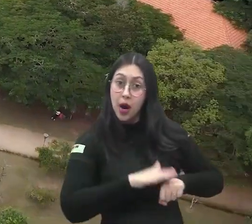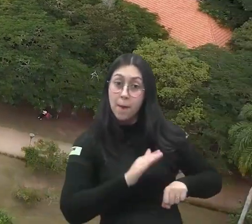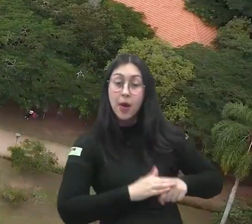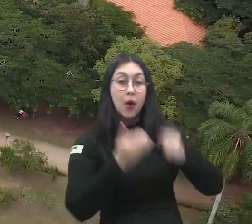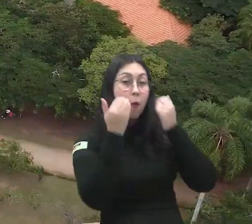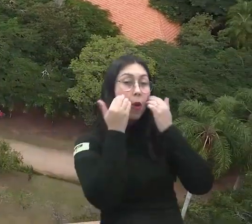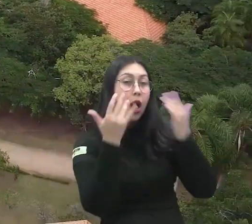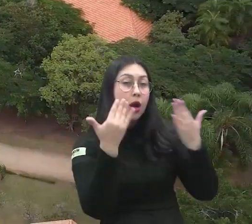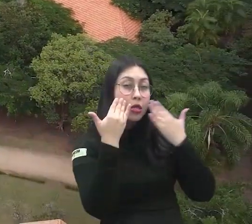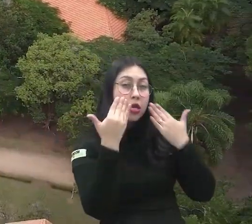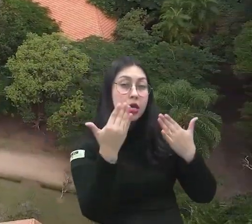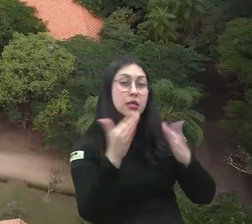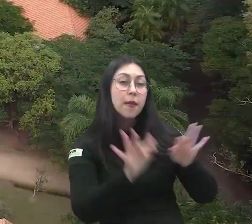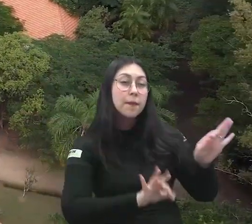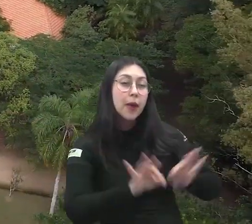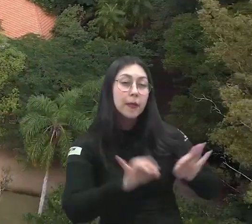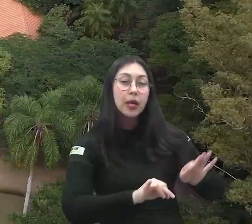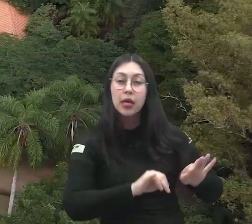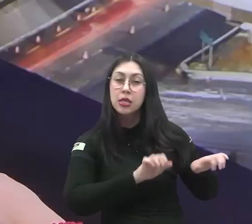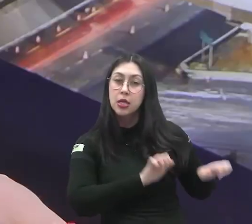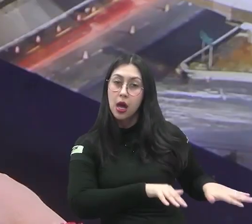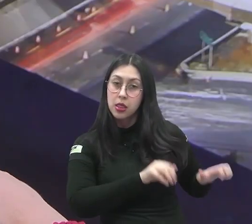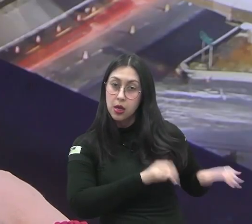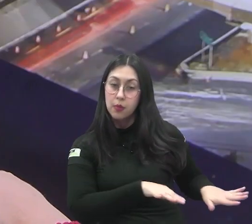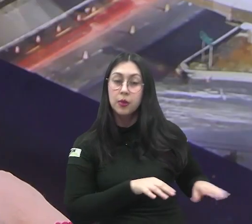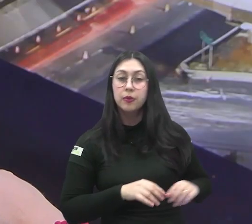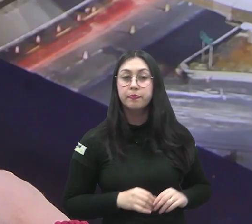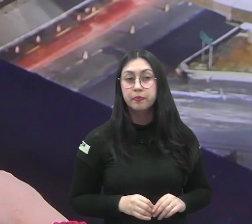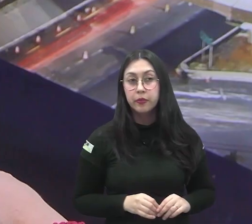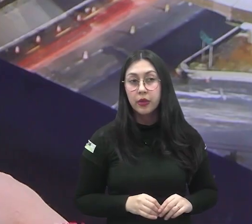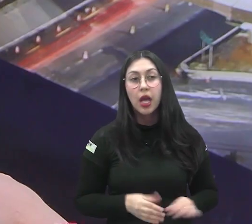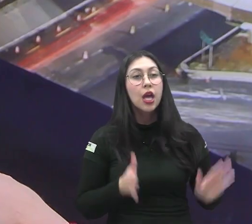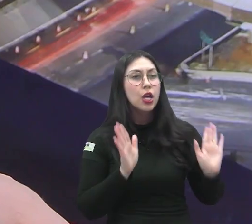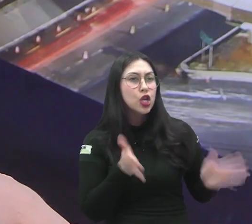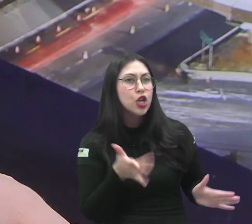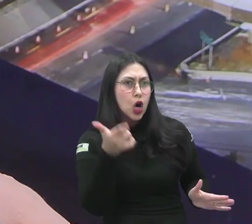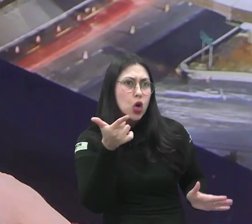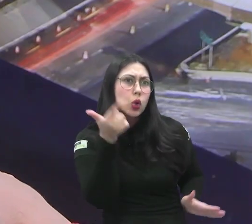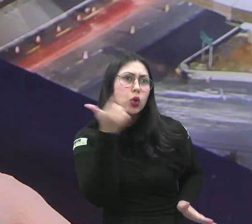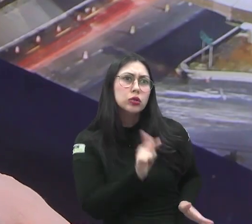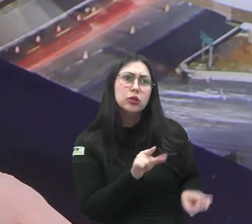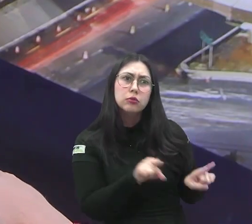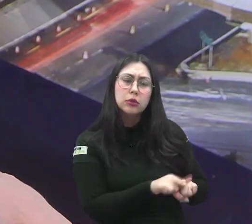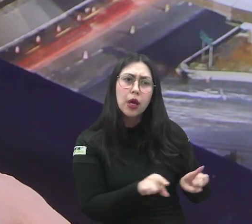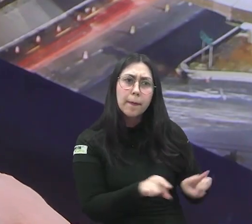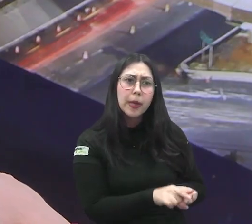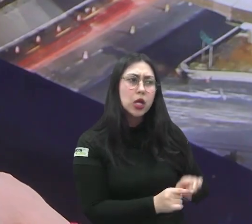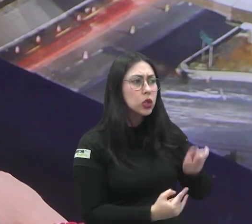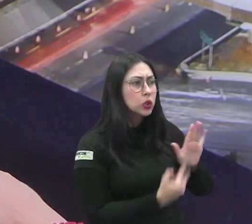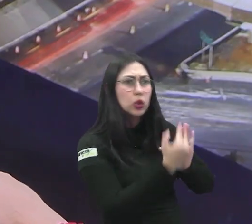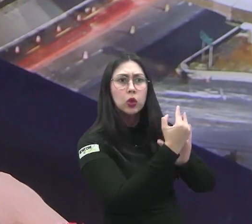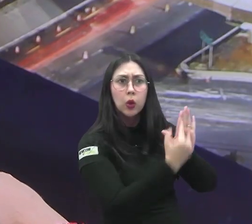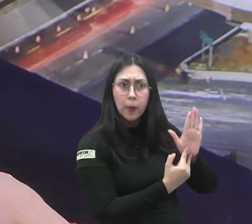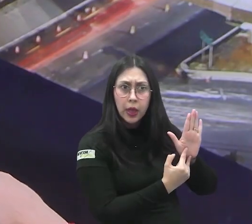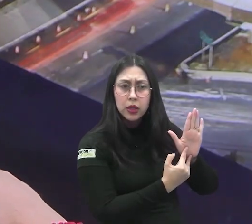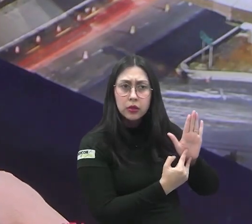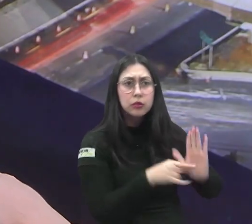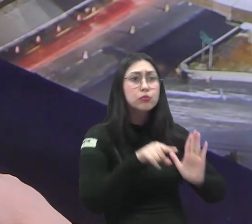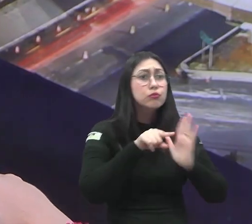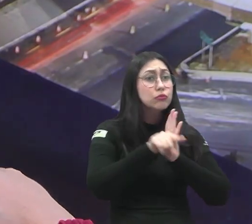audiência pública prevista para setembro. Nas oficinas, nós já conseguimos conectar com o